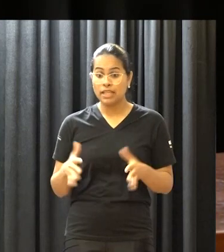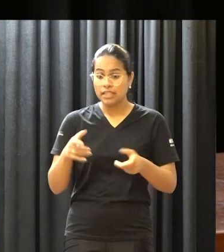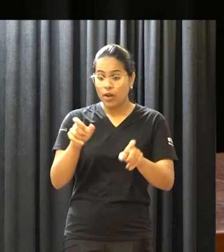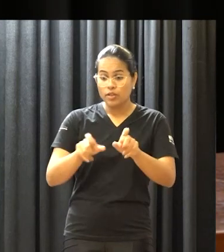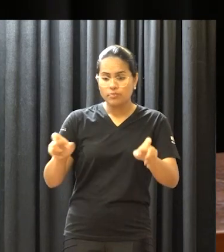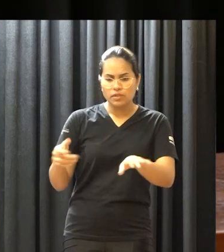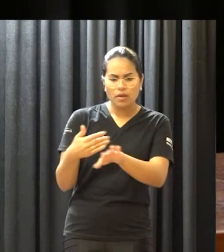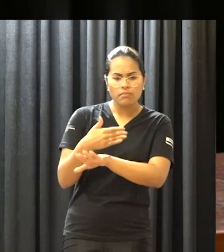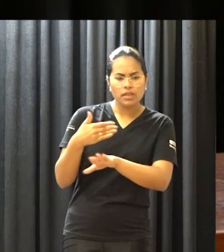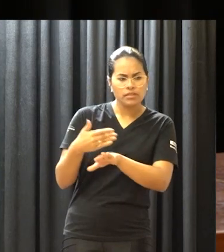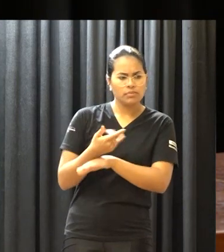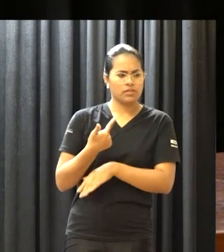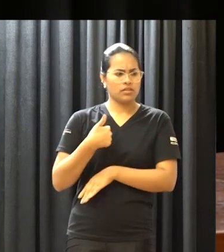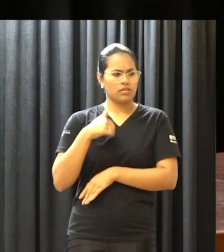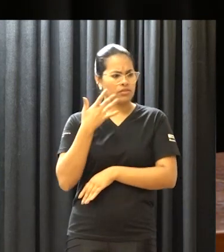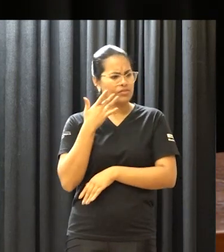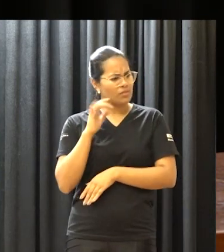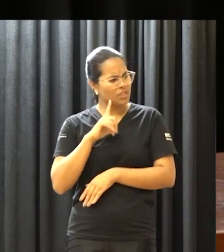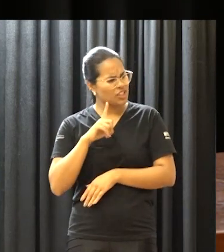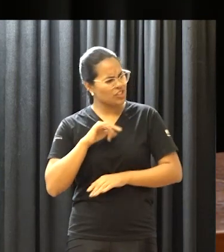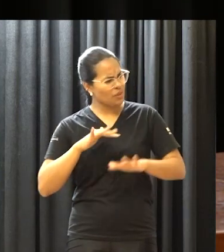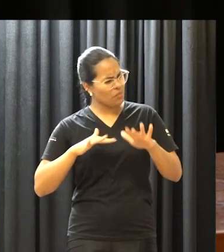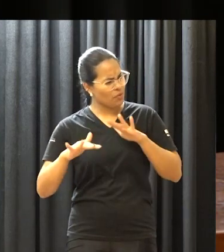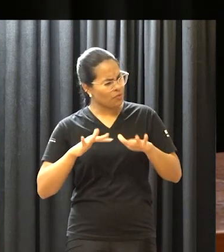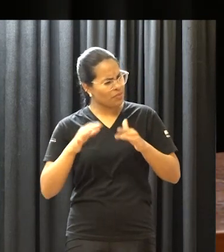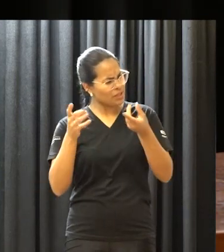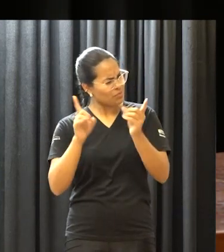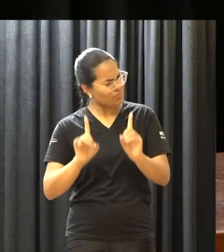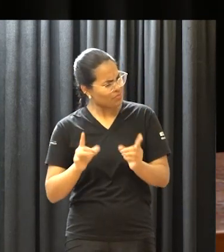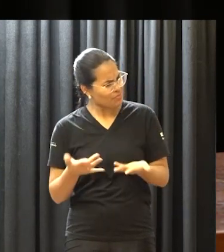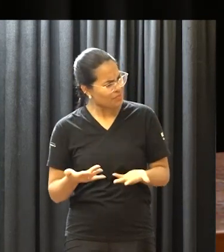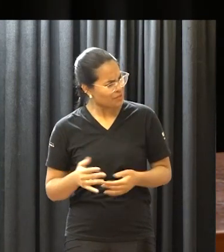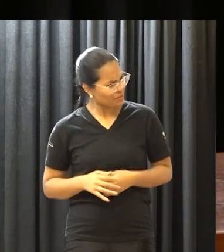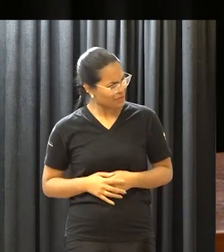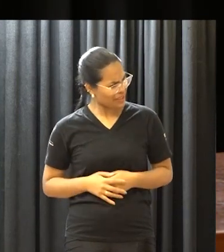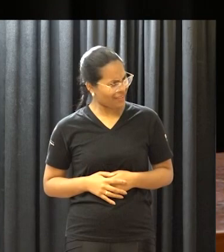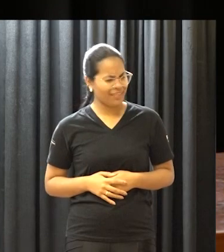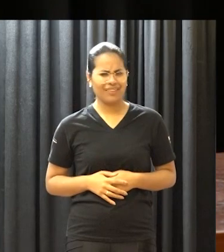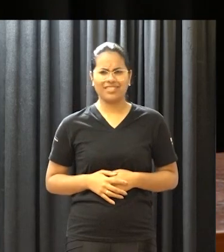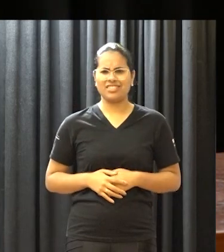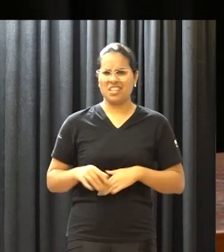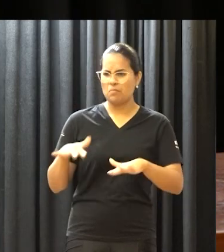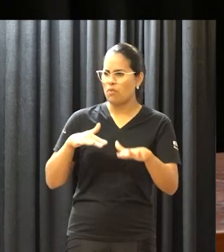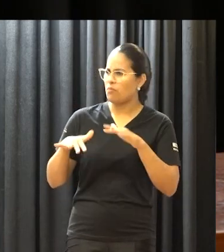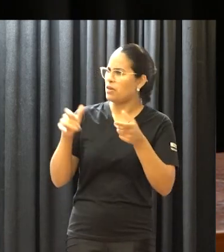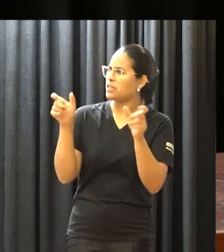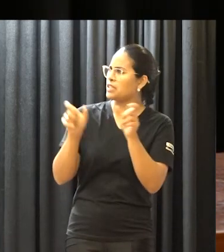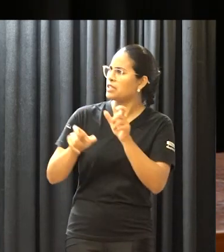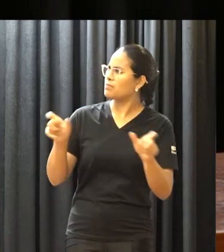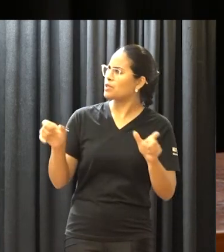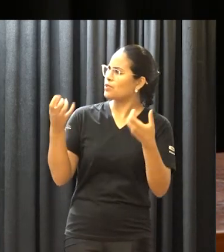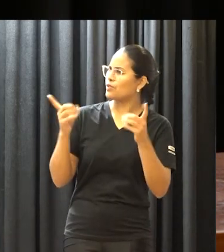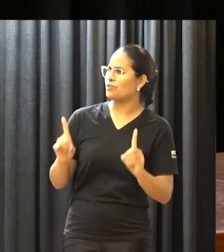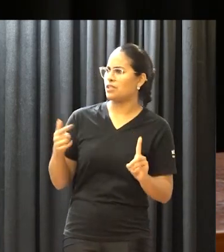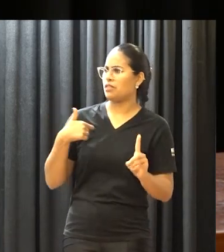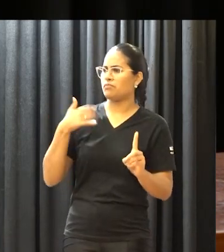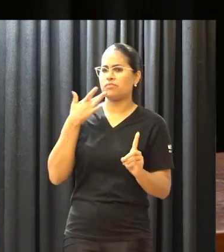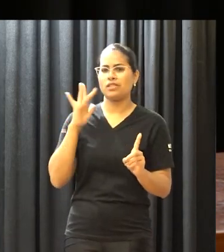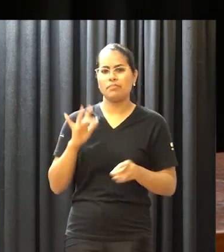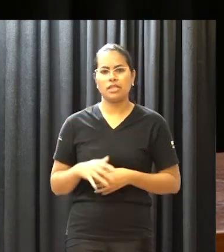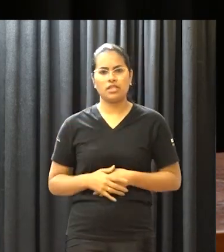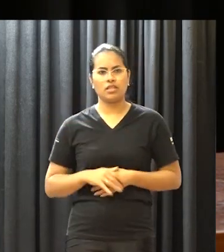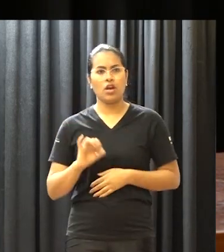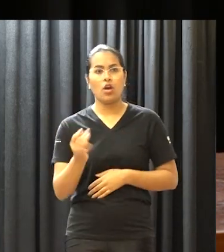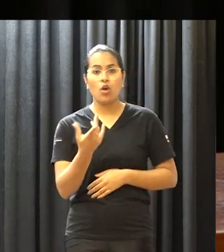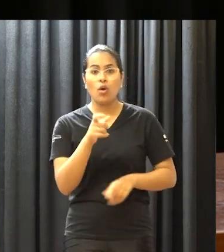um movimento de pessoas com deficiência. Eu não sabia que os direitos que as pessoas com deficiência têm foram frutos,